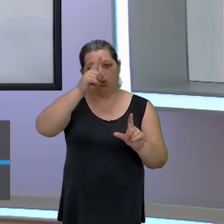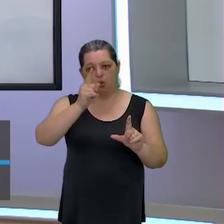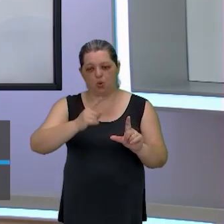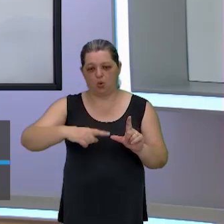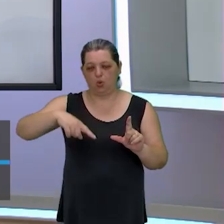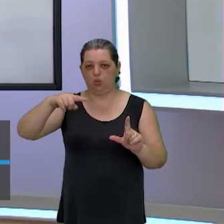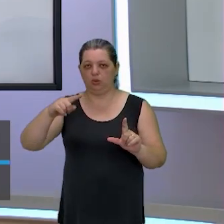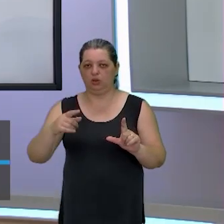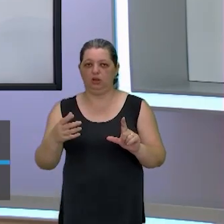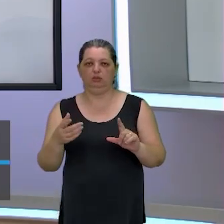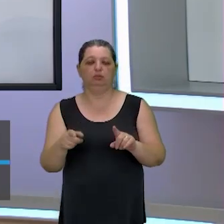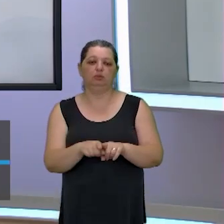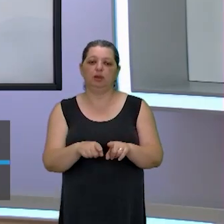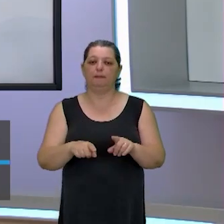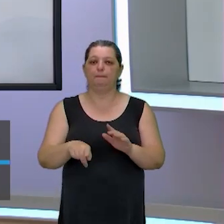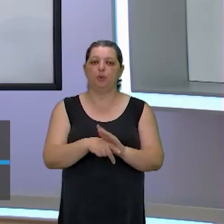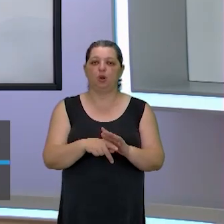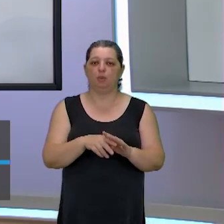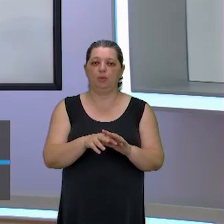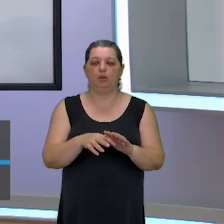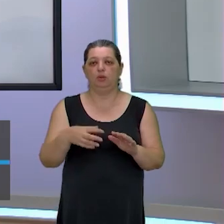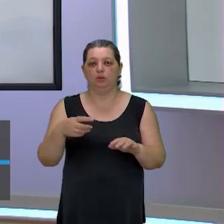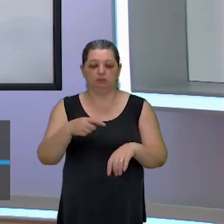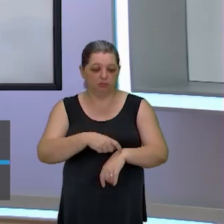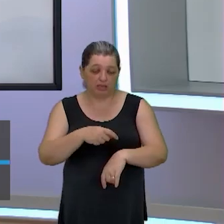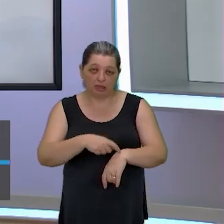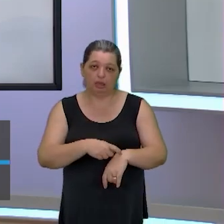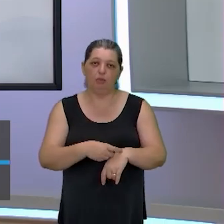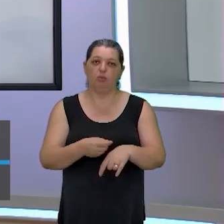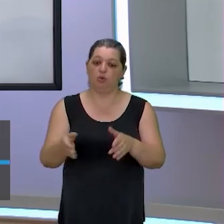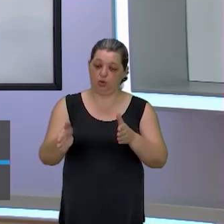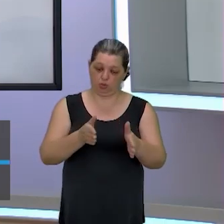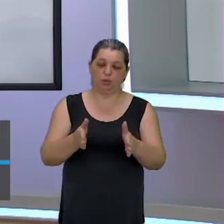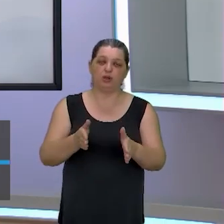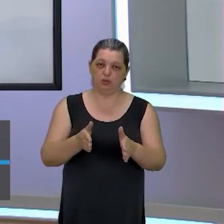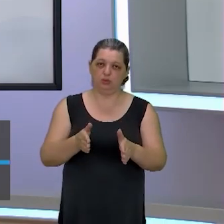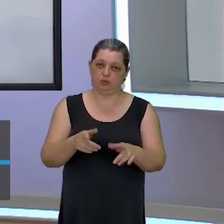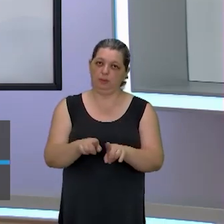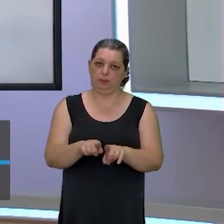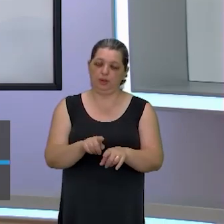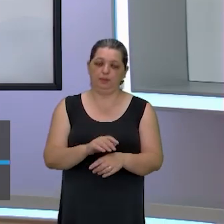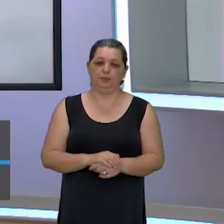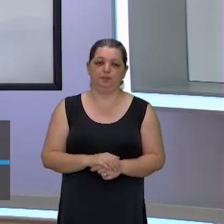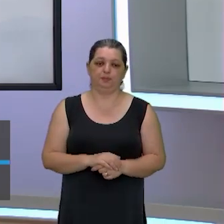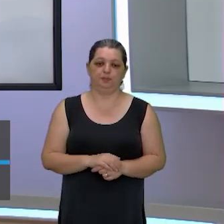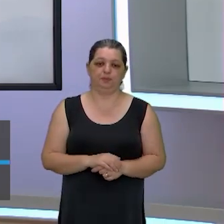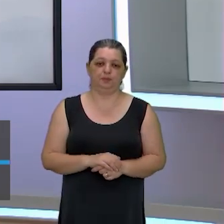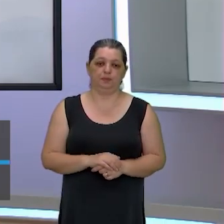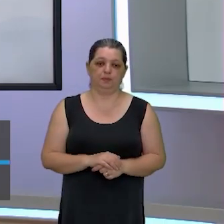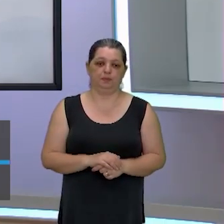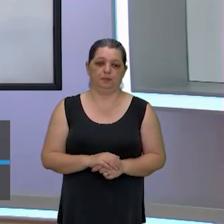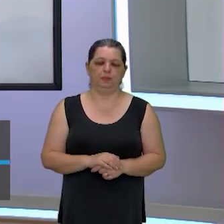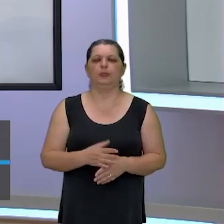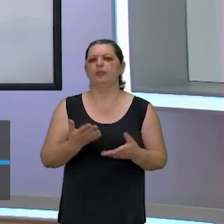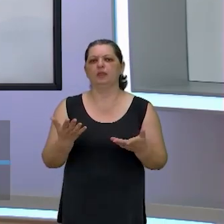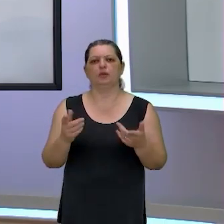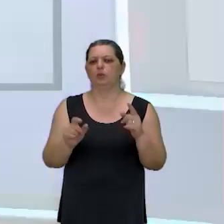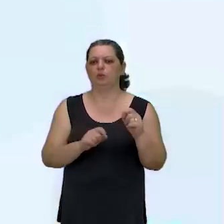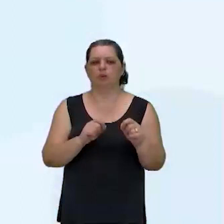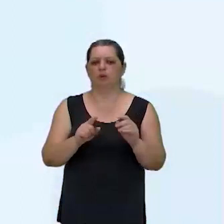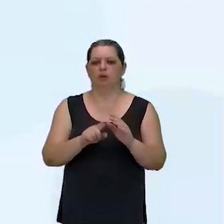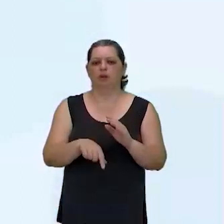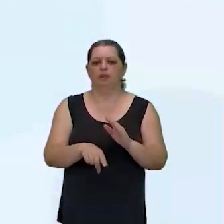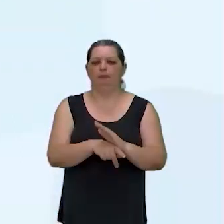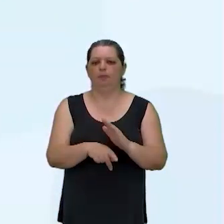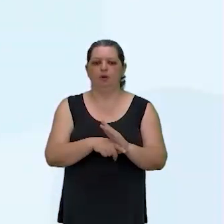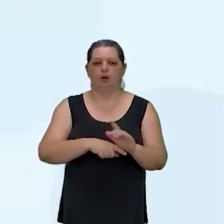e que mais que eu falei também período certo e qual é a